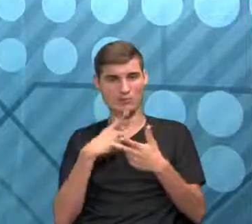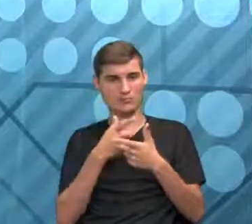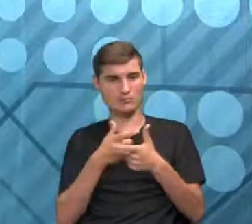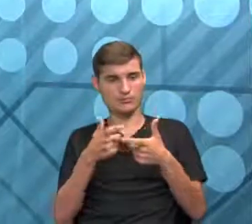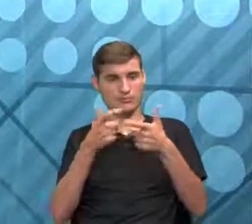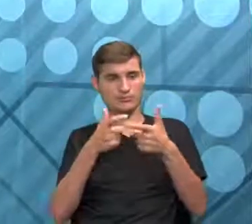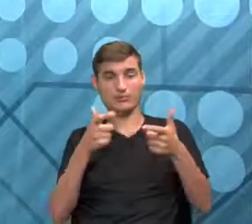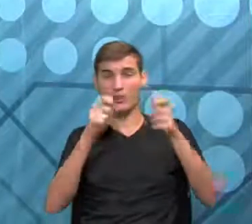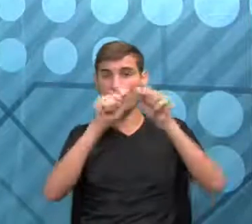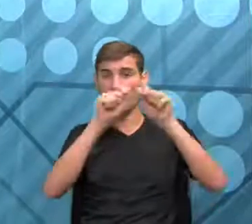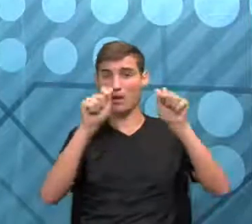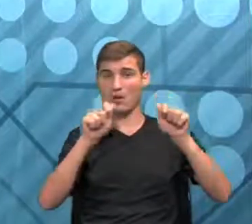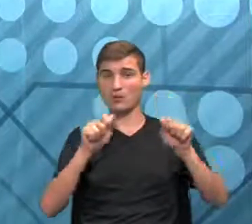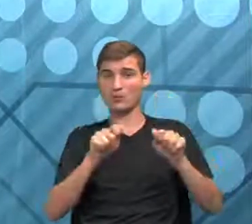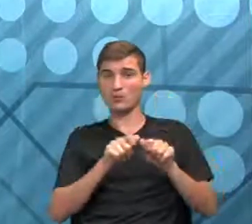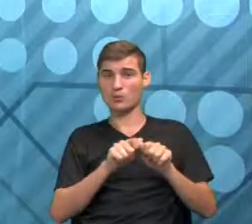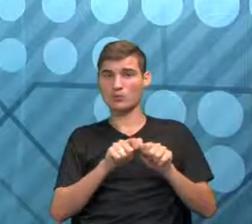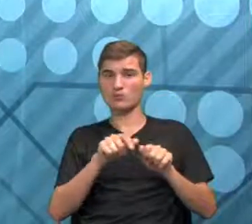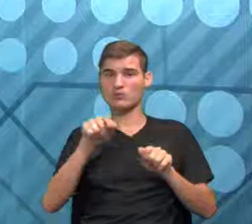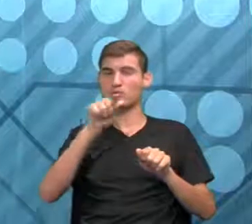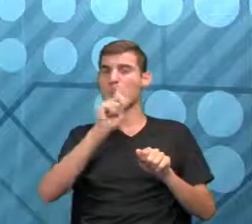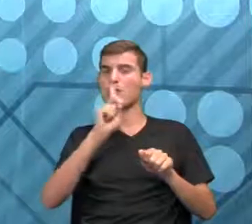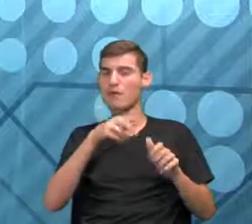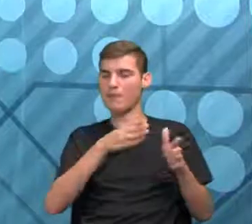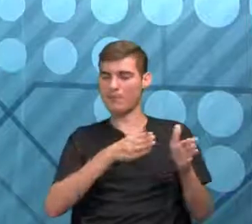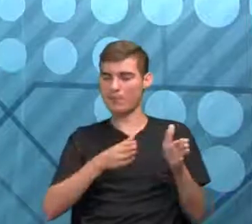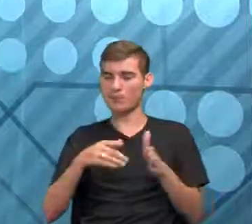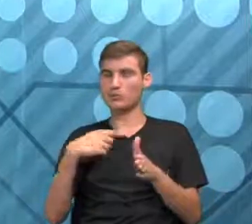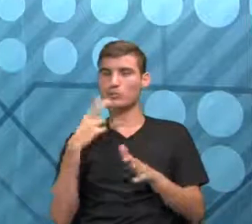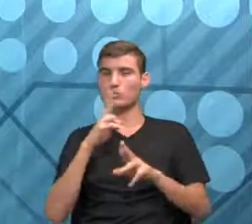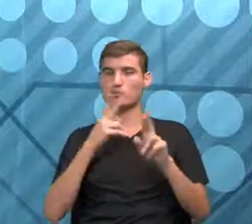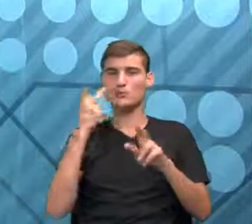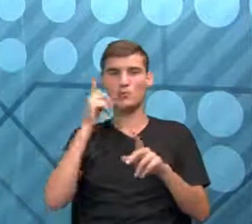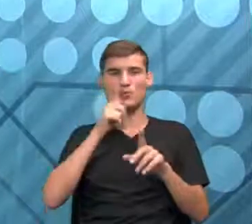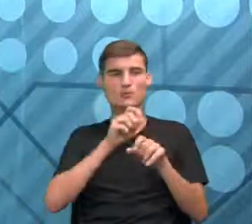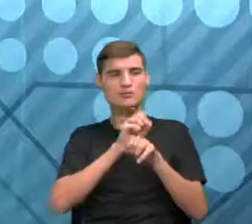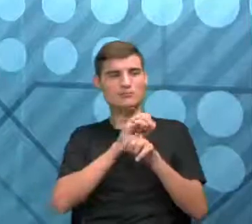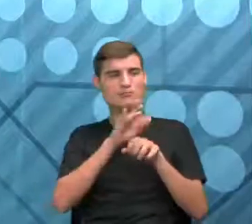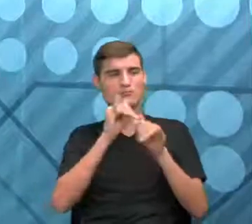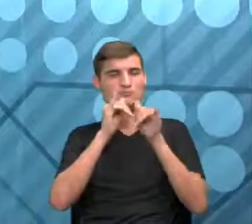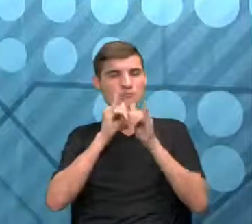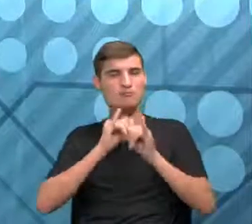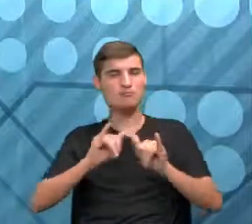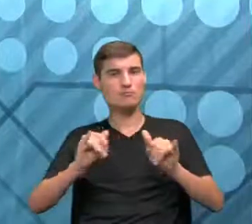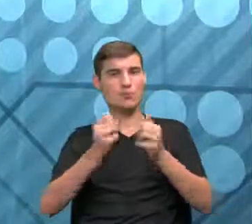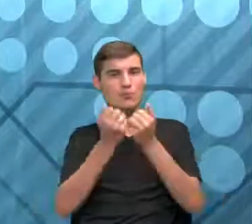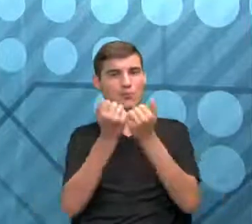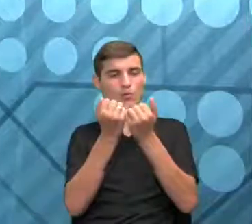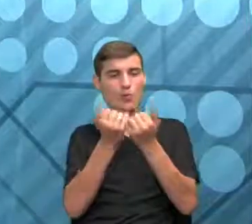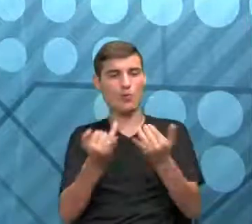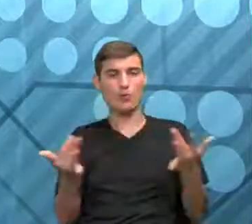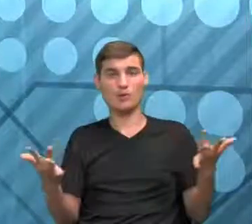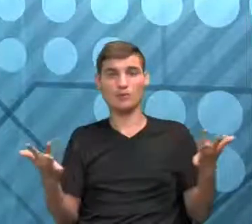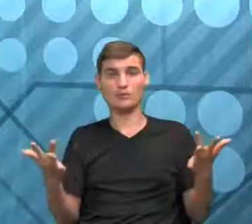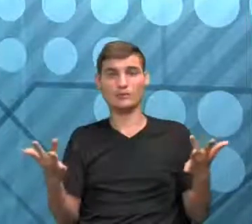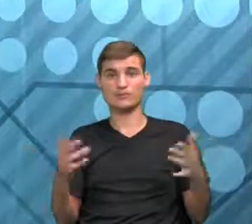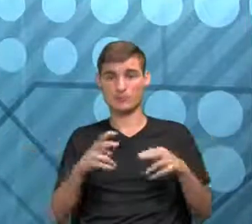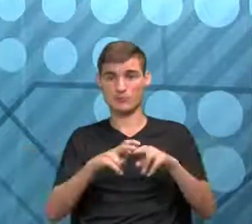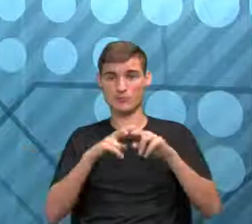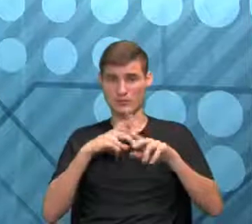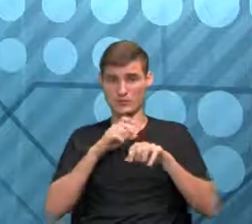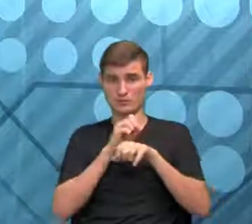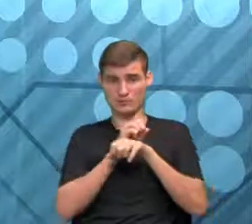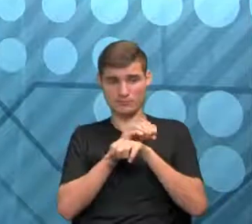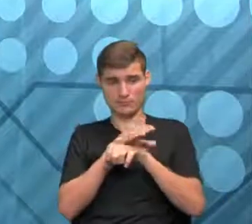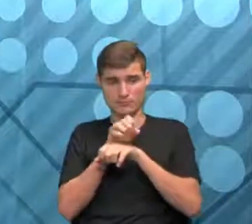grandezas analógicas, esse é o processo que a gente faz para projetar realmente um dispositivo. Então, quando eu vou projetar um